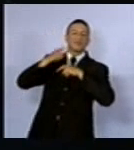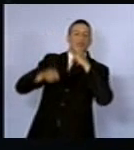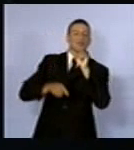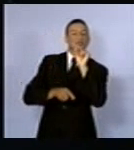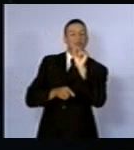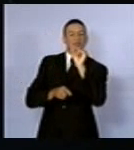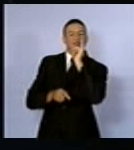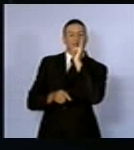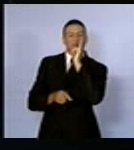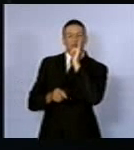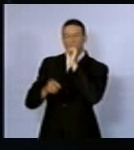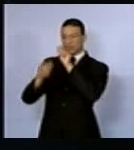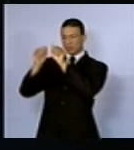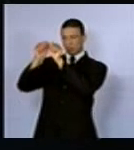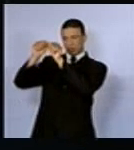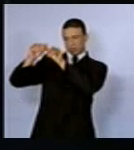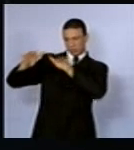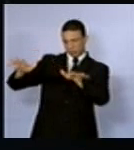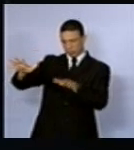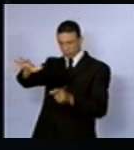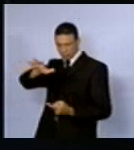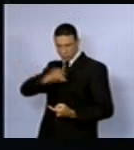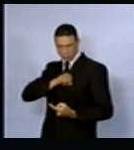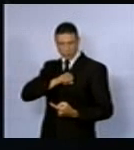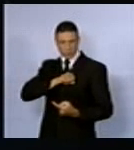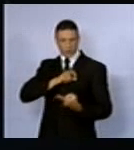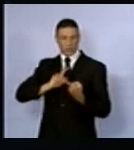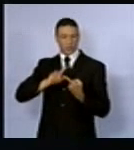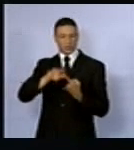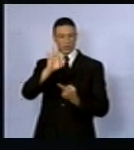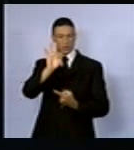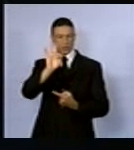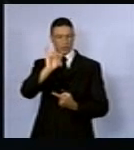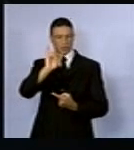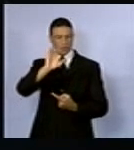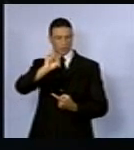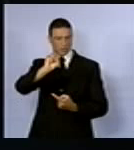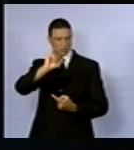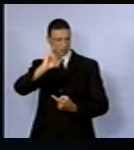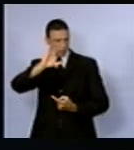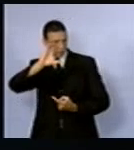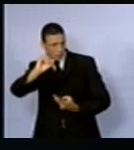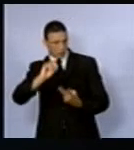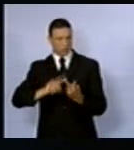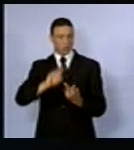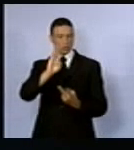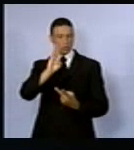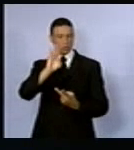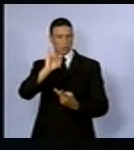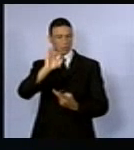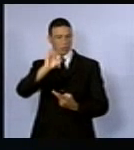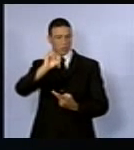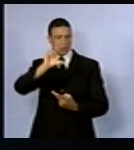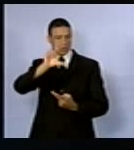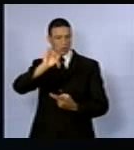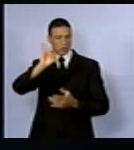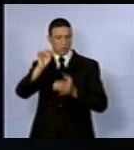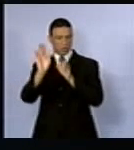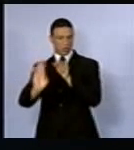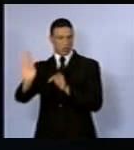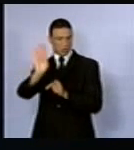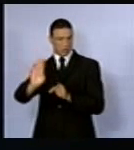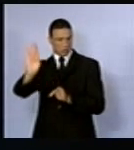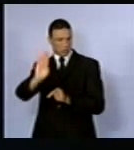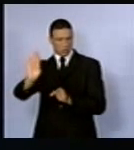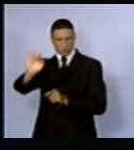o mecanismo biológico ou físico pelo qual se estabeleceria o nexo causal. Então,